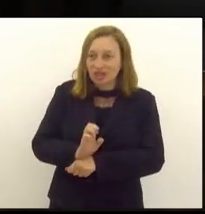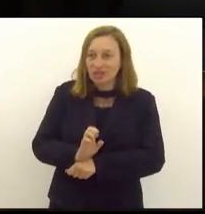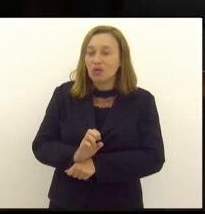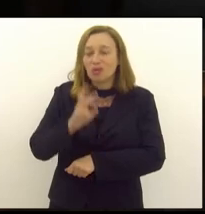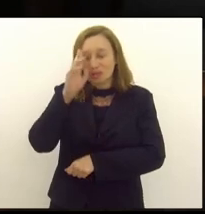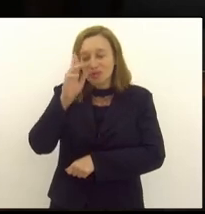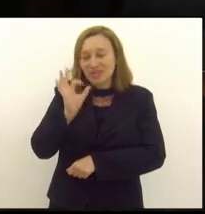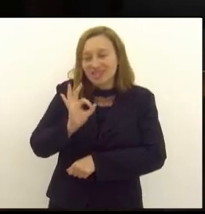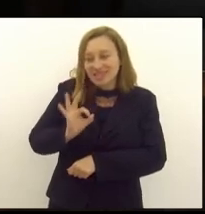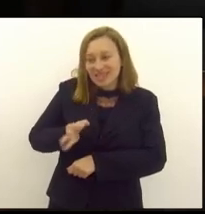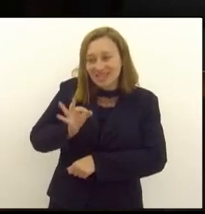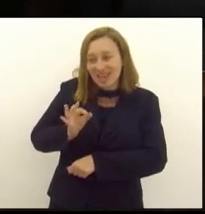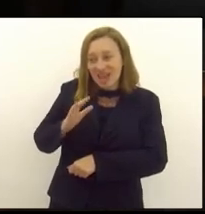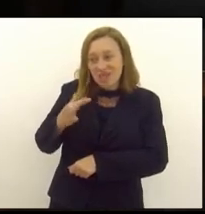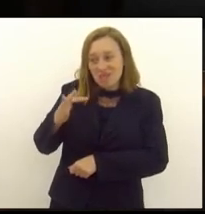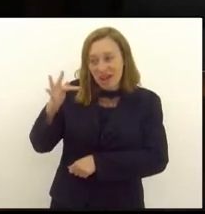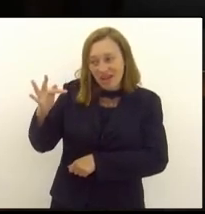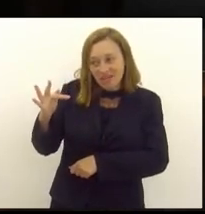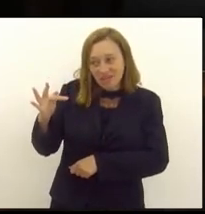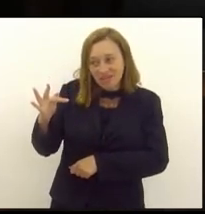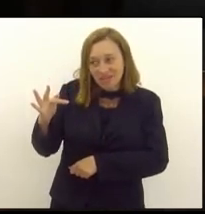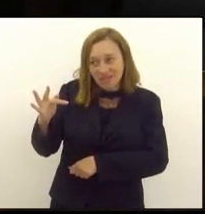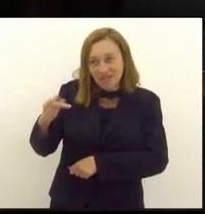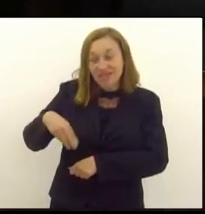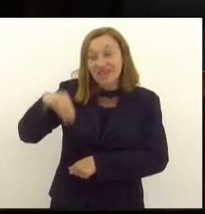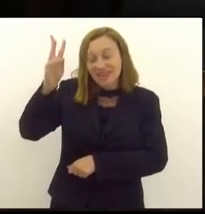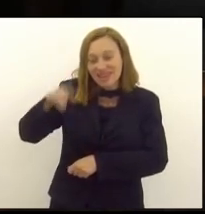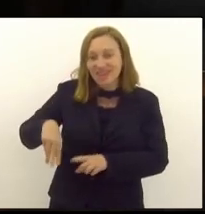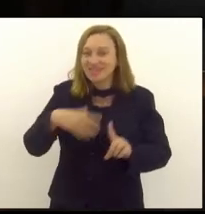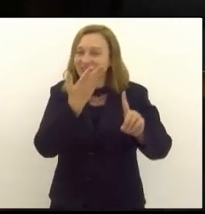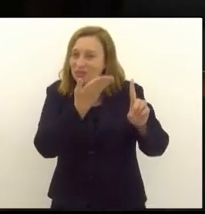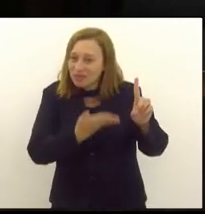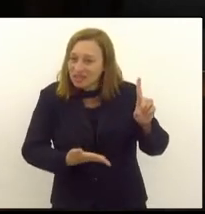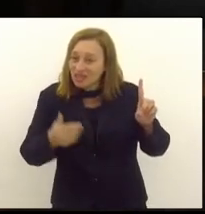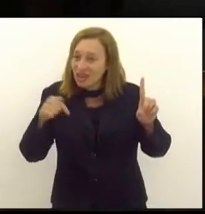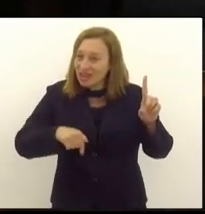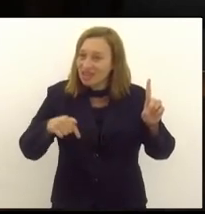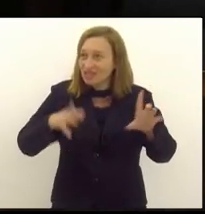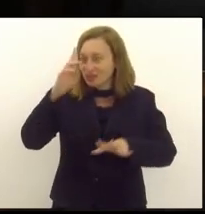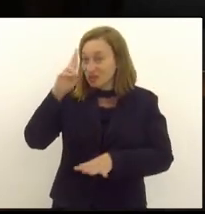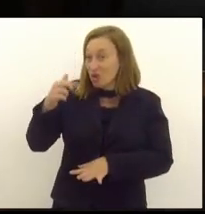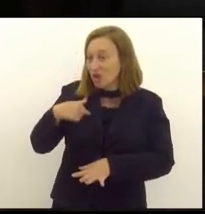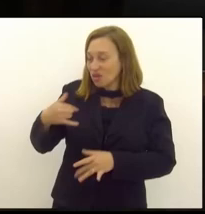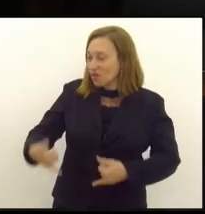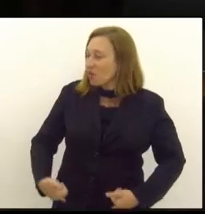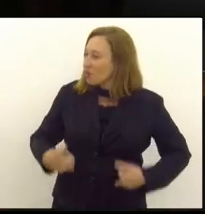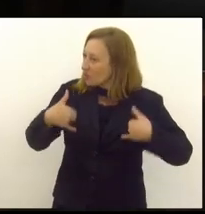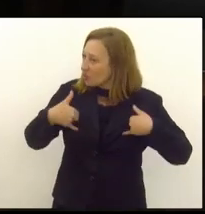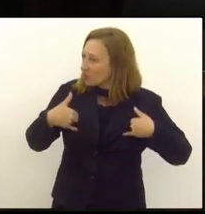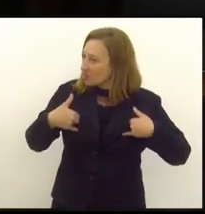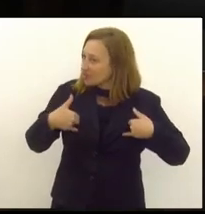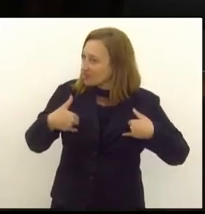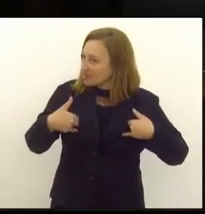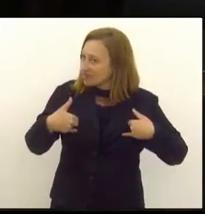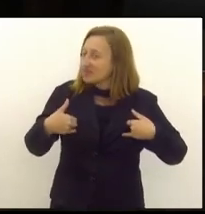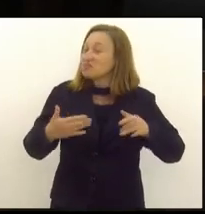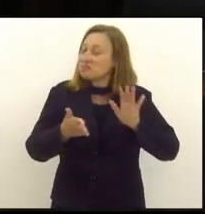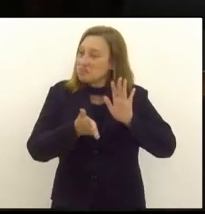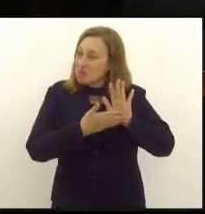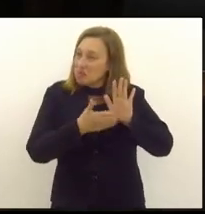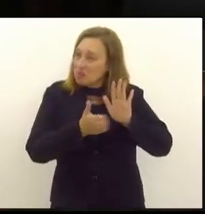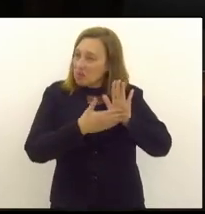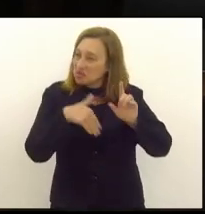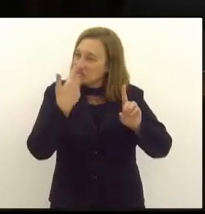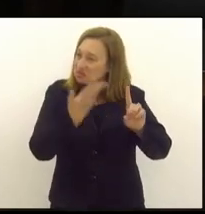pode ter certeza que em breve quem estará sendo homenageado aqui vai ser o senhor, porque eu vou ter a honra de propor